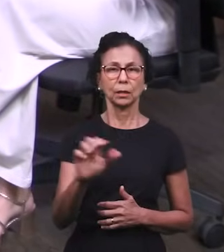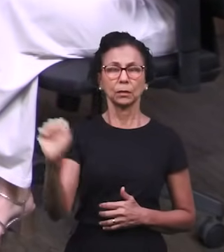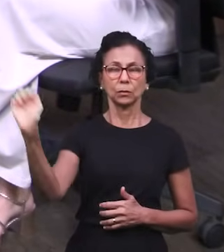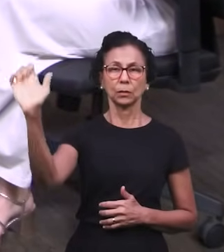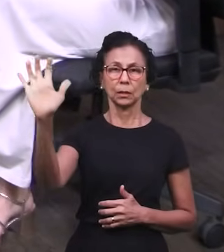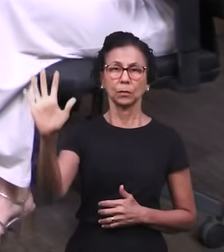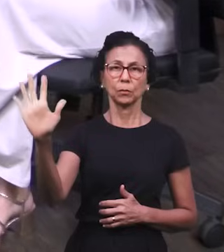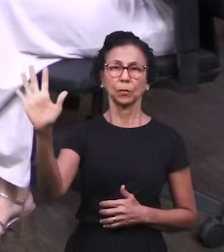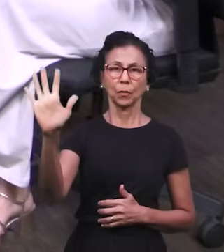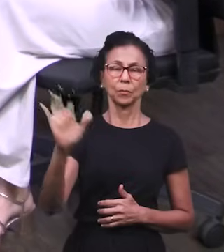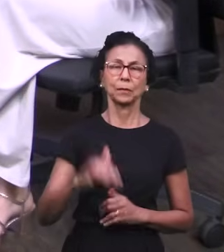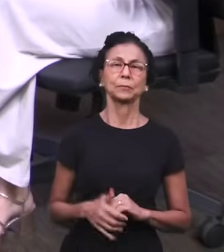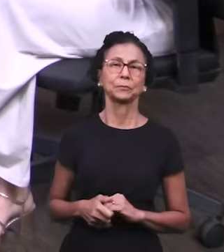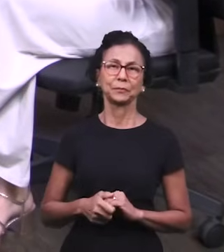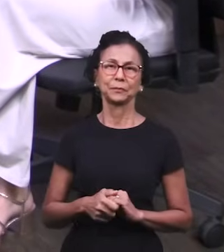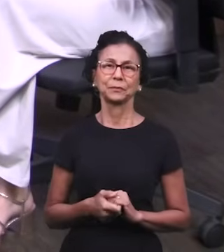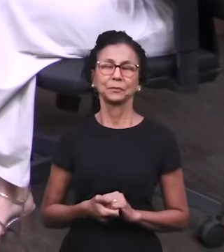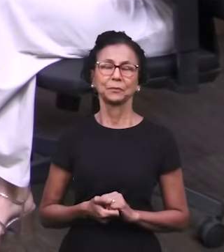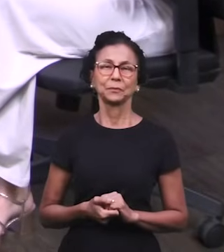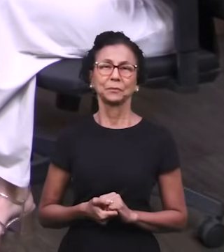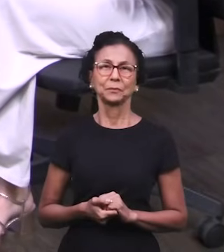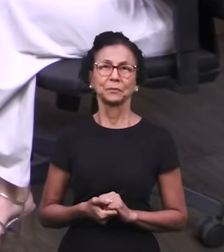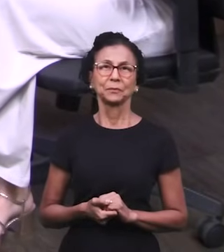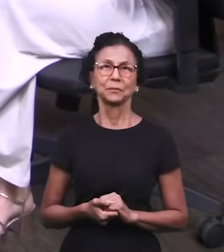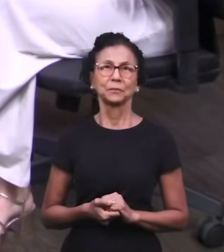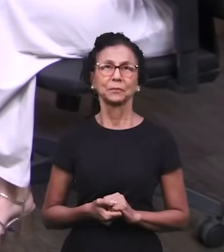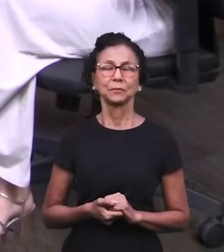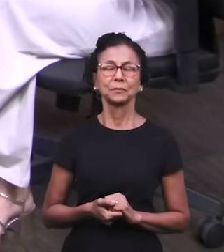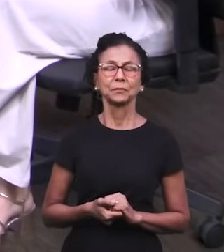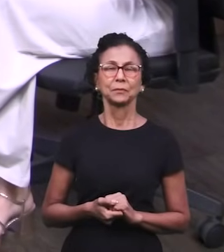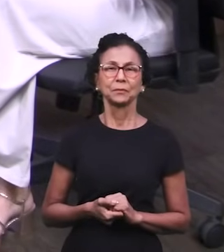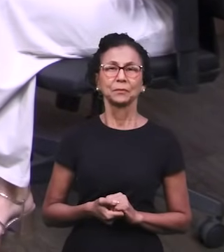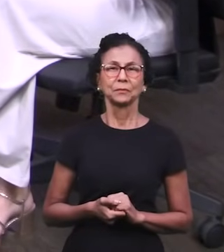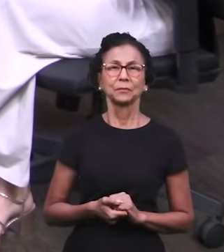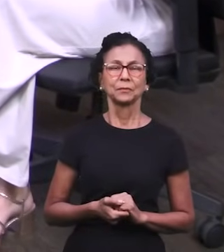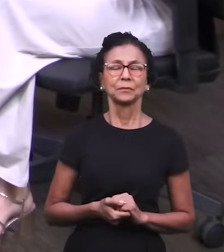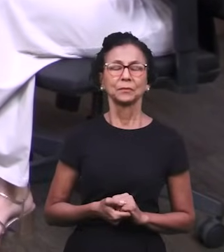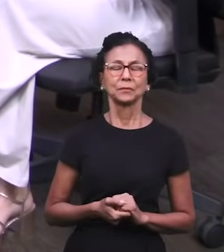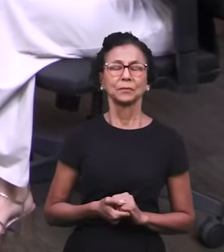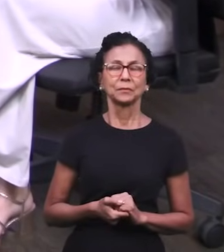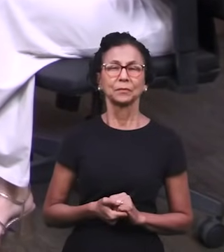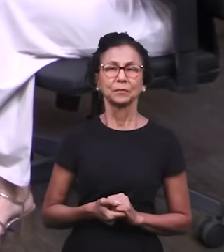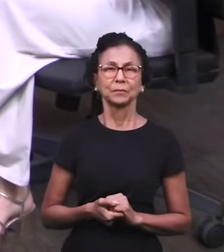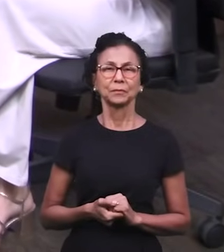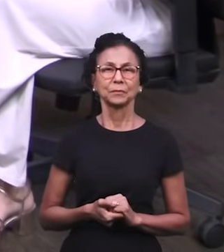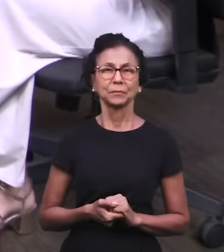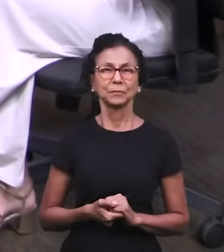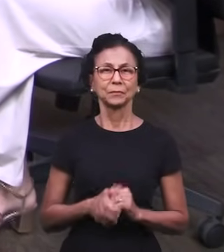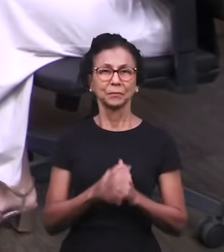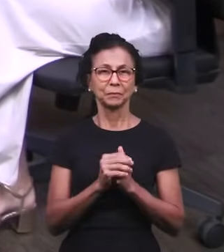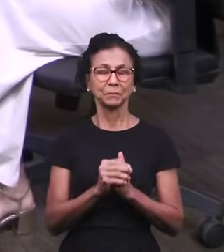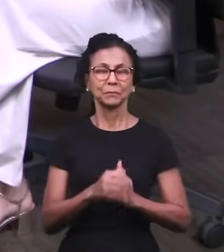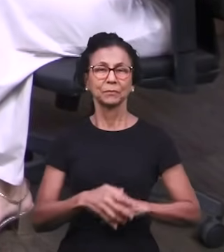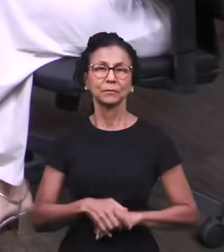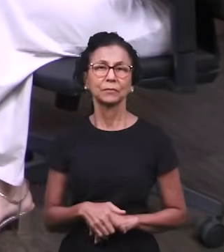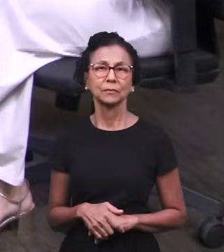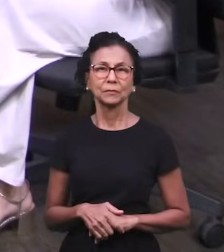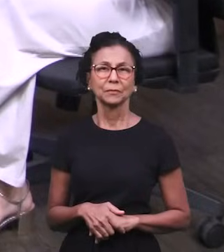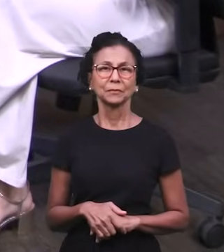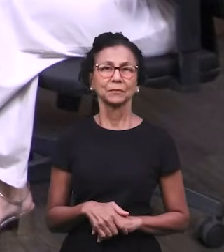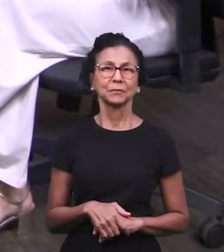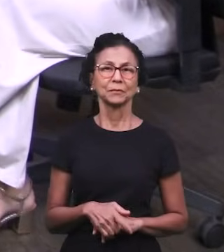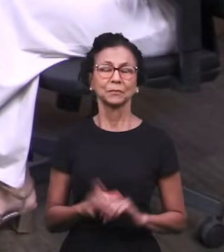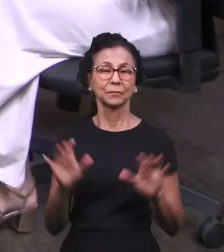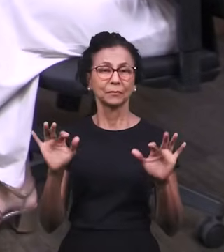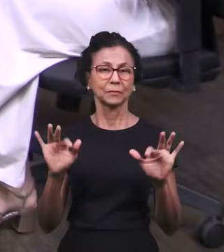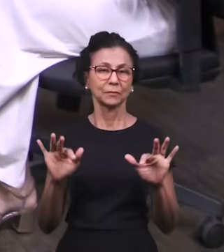e com alegria também assistir aqui a palavra enviada pelo Gerson. Amém? Bom, gente, a